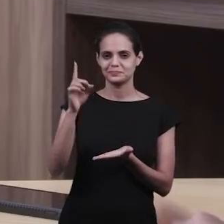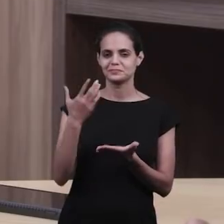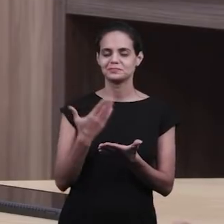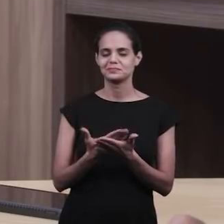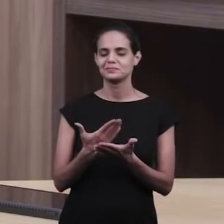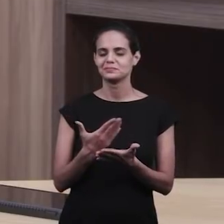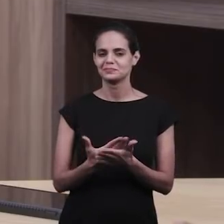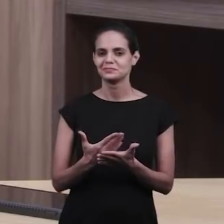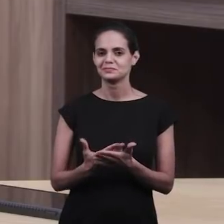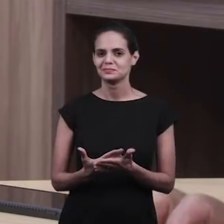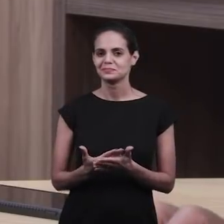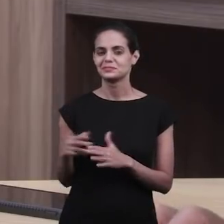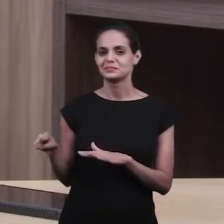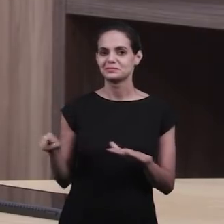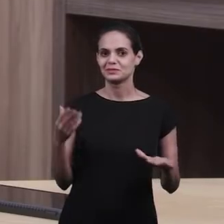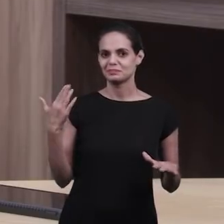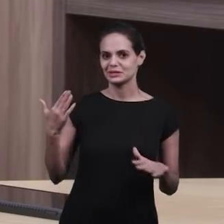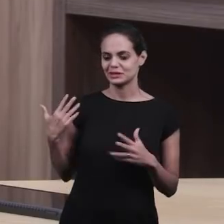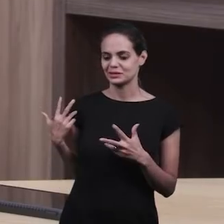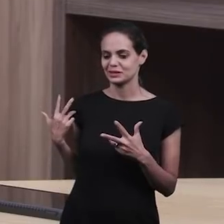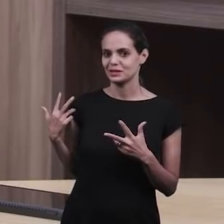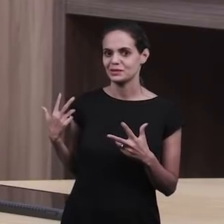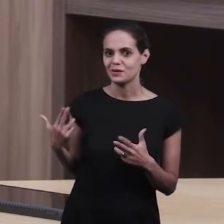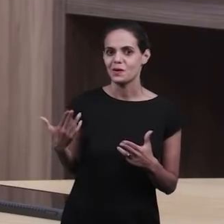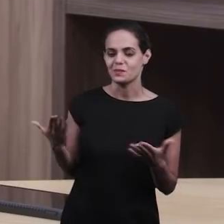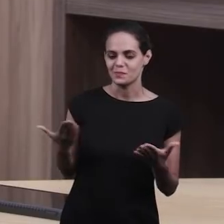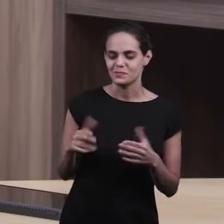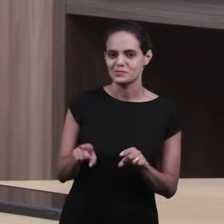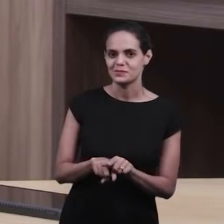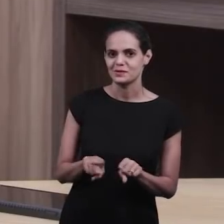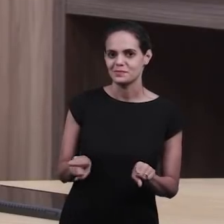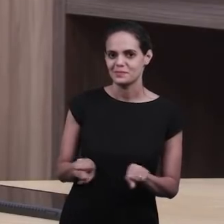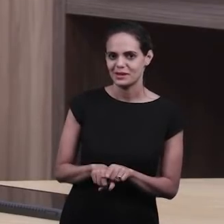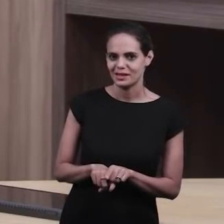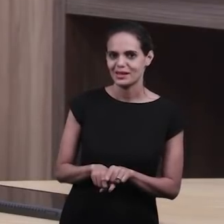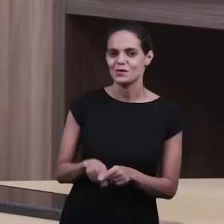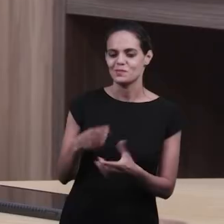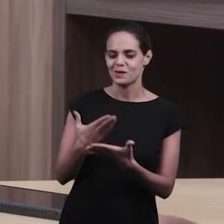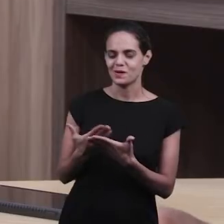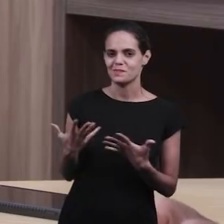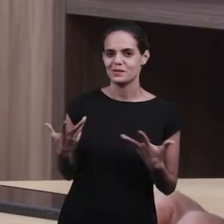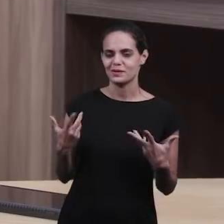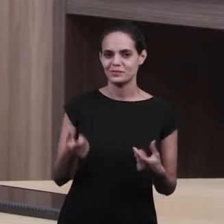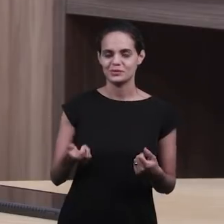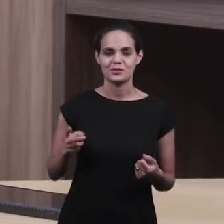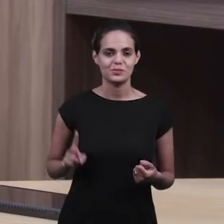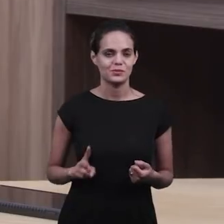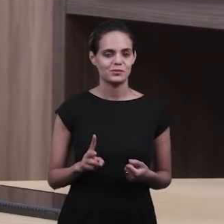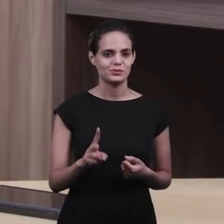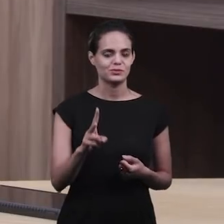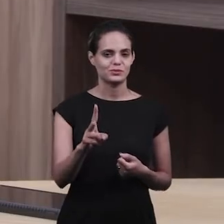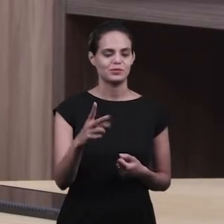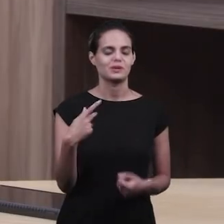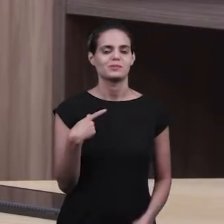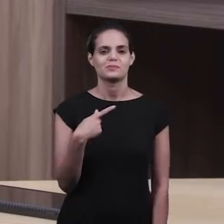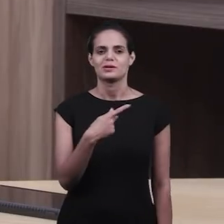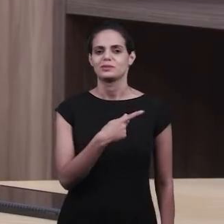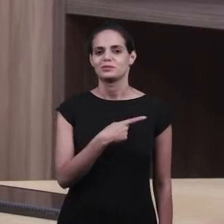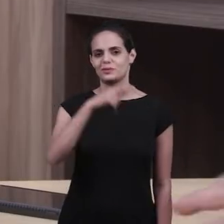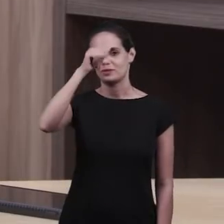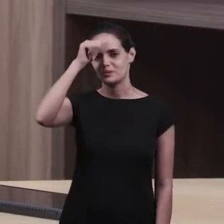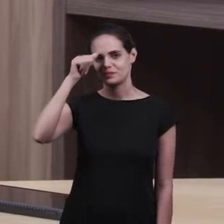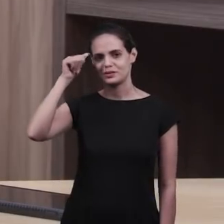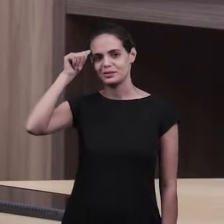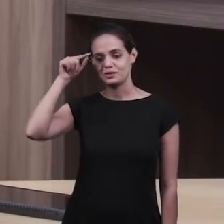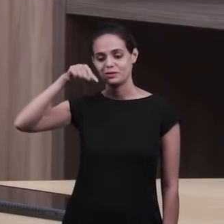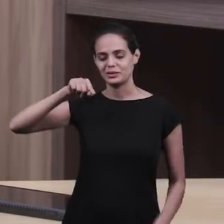foi diferente na semana passada, não foi diferente hoje e na semana que vem nós continuaremos com o pastor Amadeu Loureiro aqui, trazendo